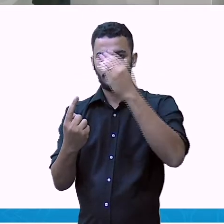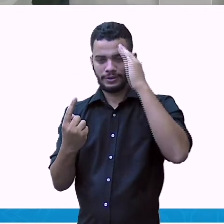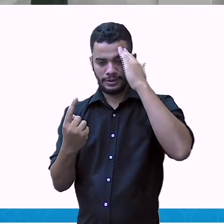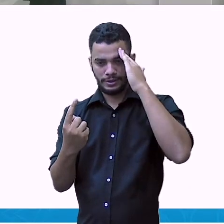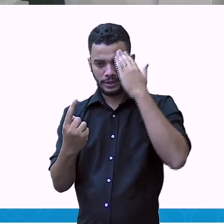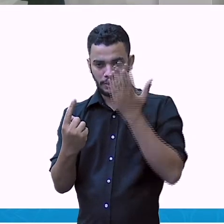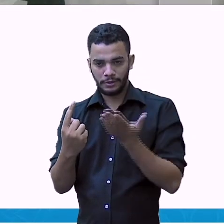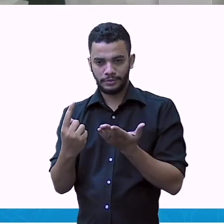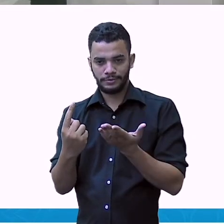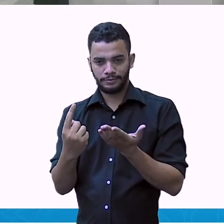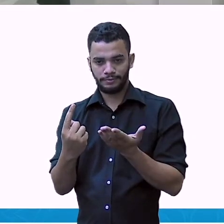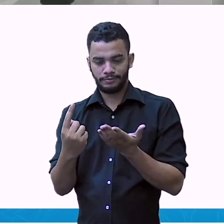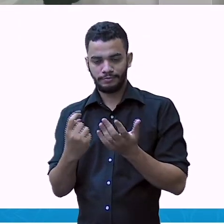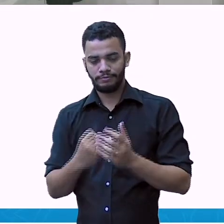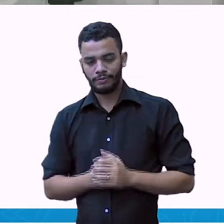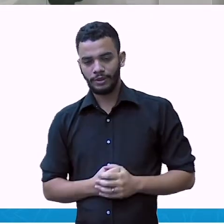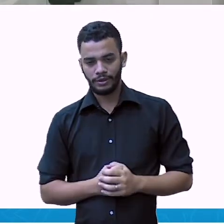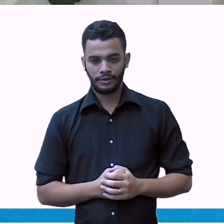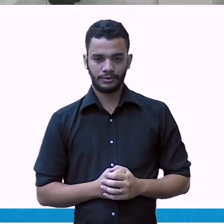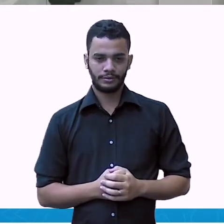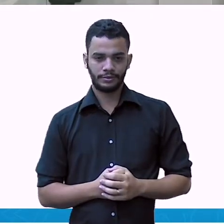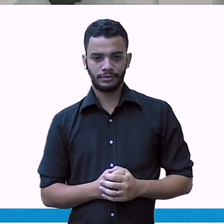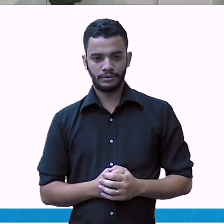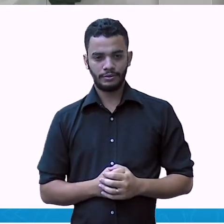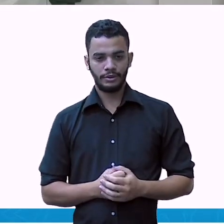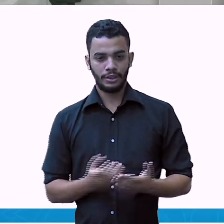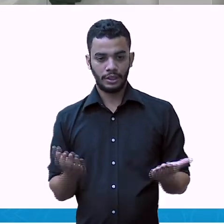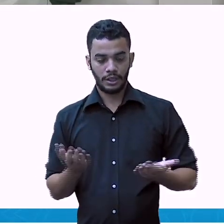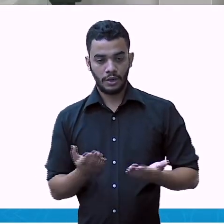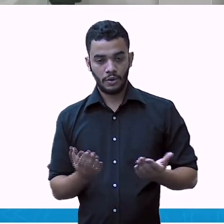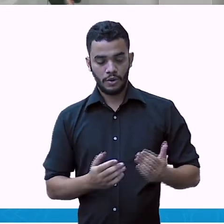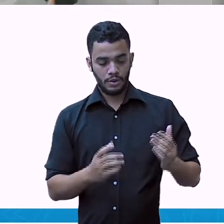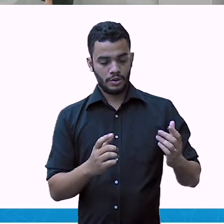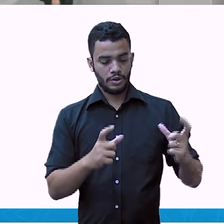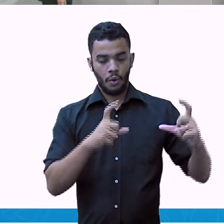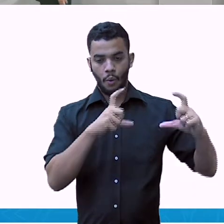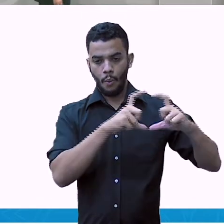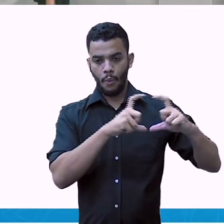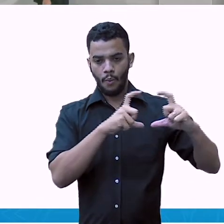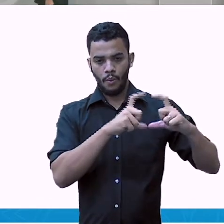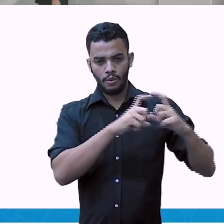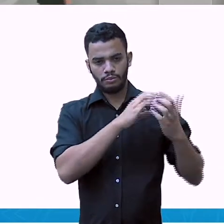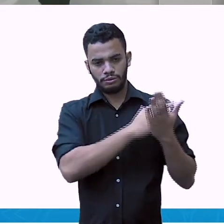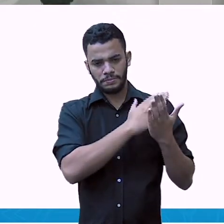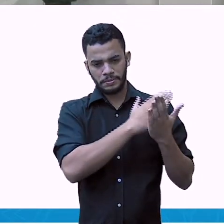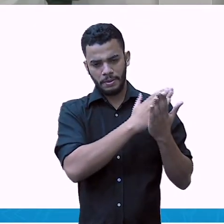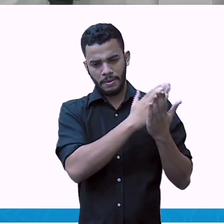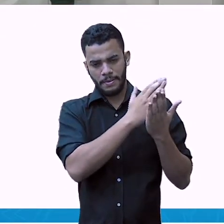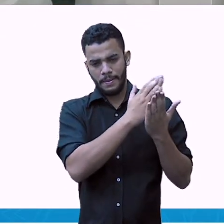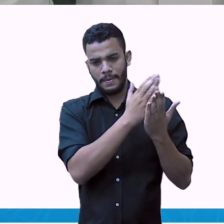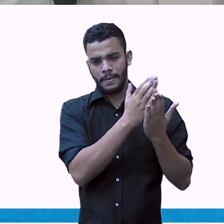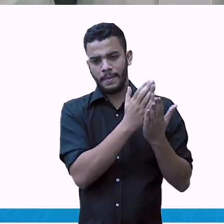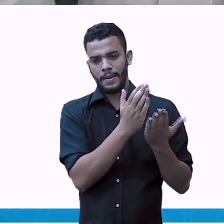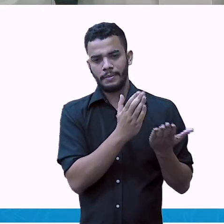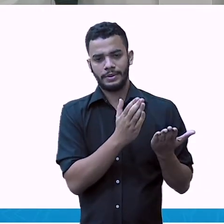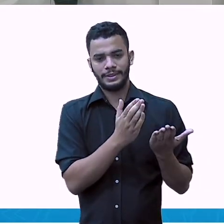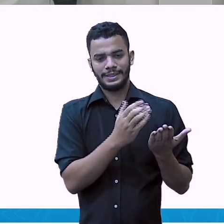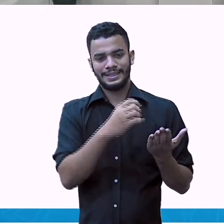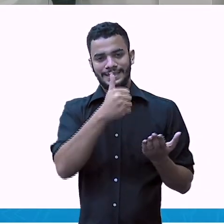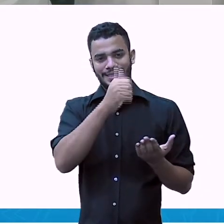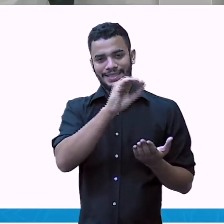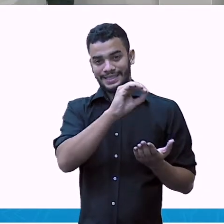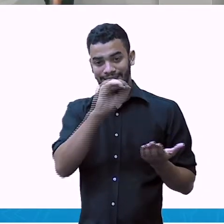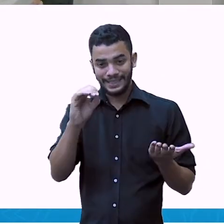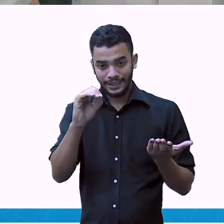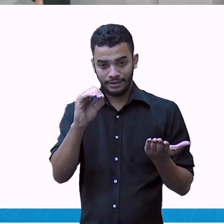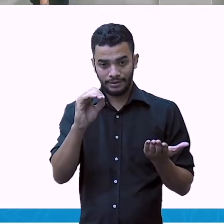quanto em número decimal. Agora, dividindo em 100 partes, eu retirei uma